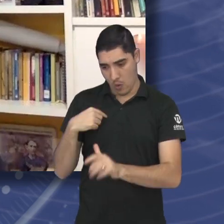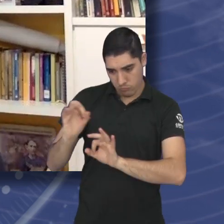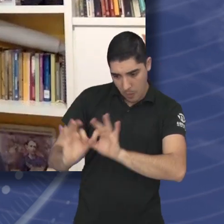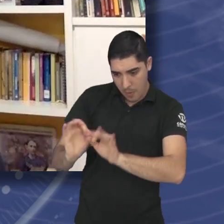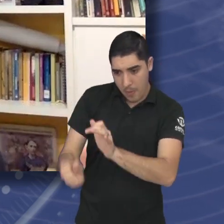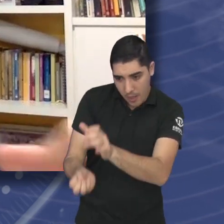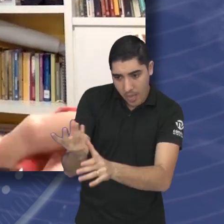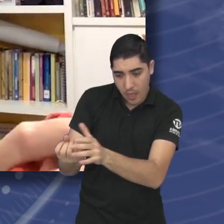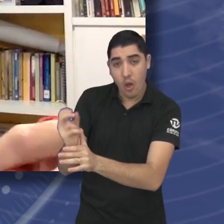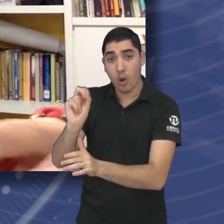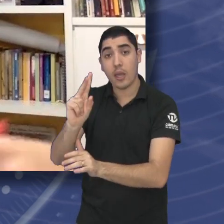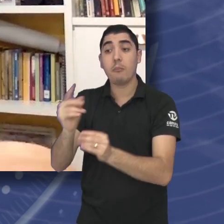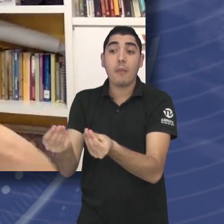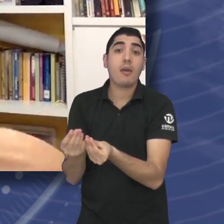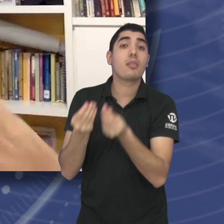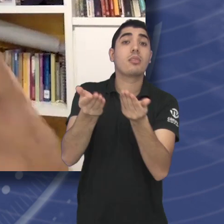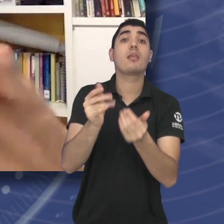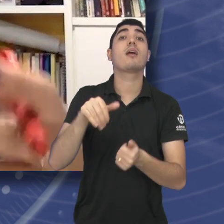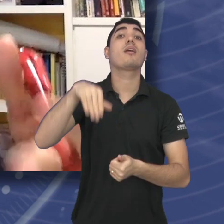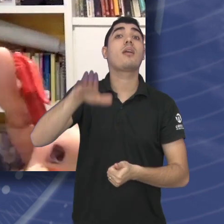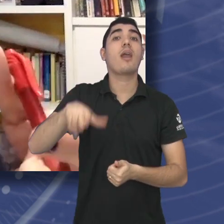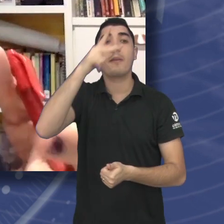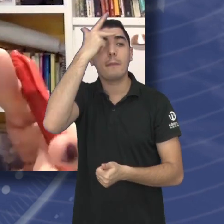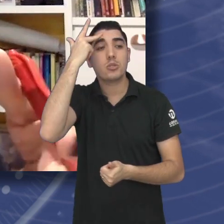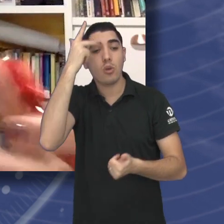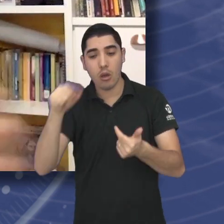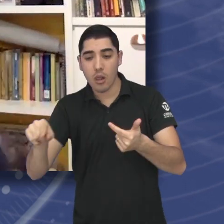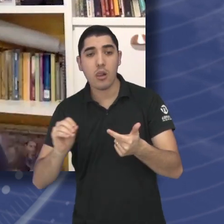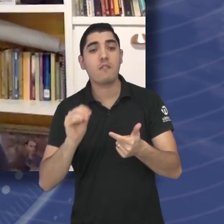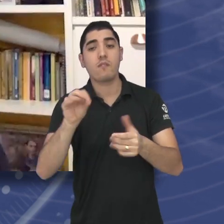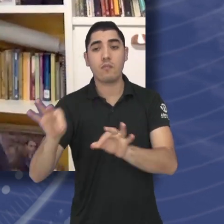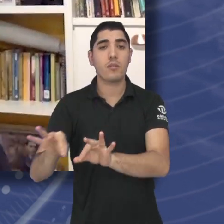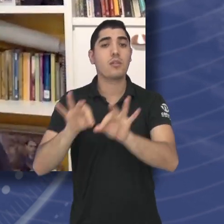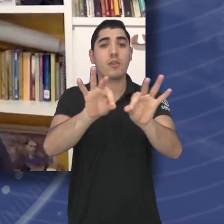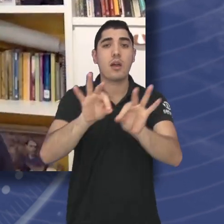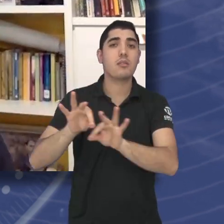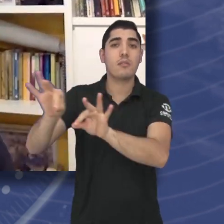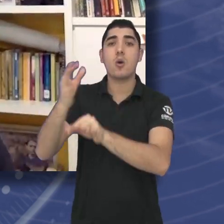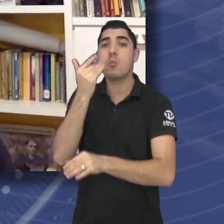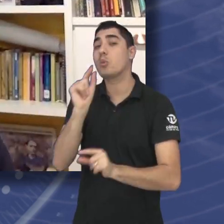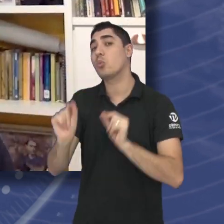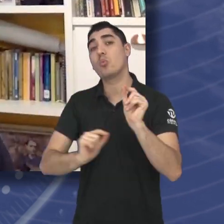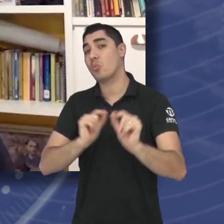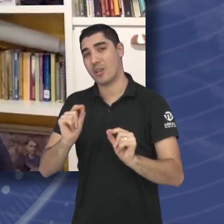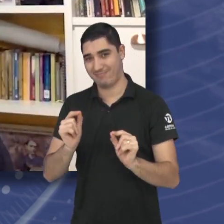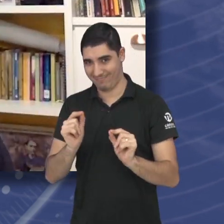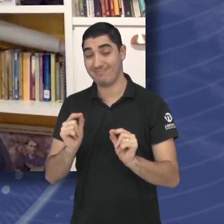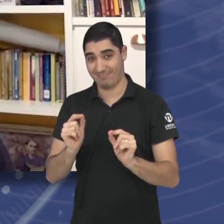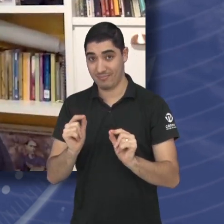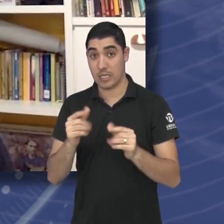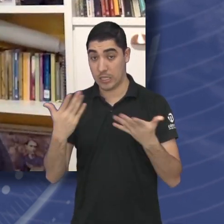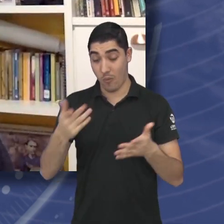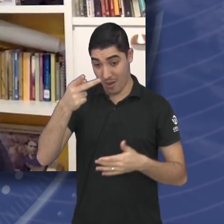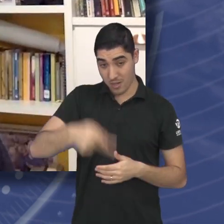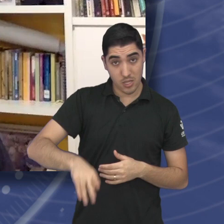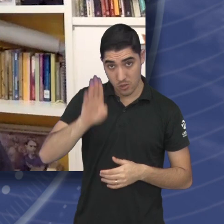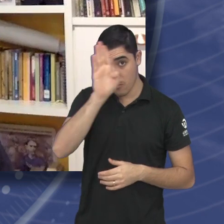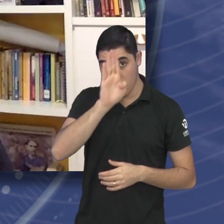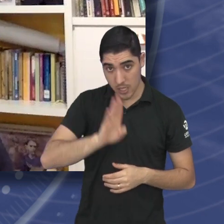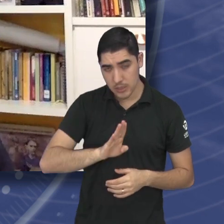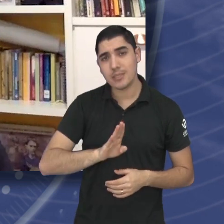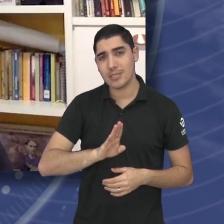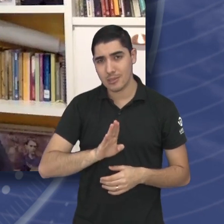de saber o que produzir, como produzir, quem é o destinatário dessa minha produção. No caso da produção brasileira,